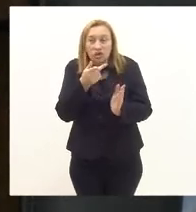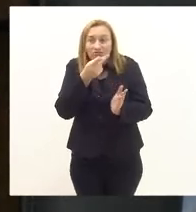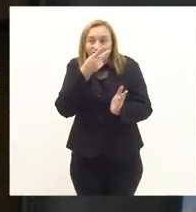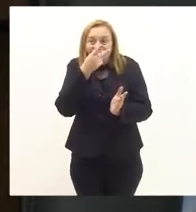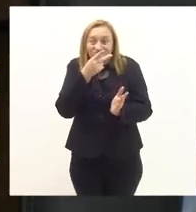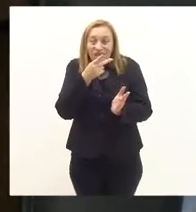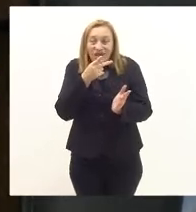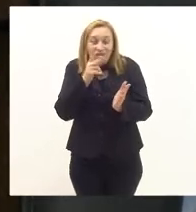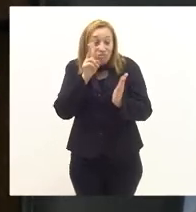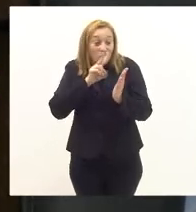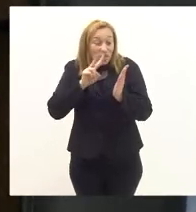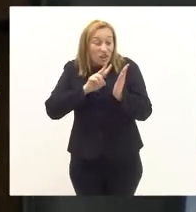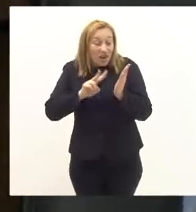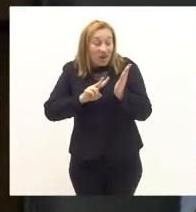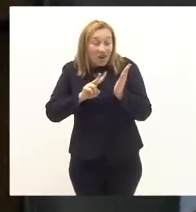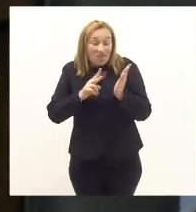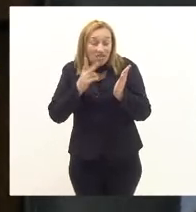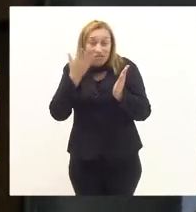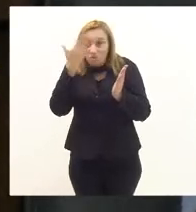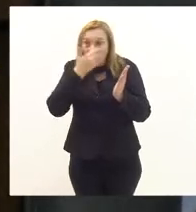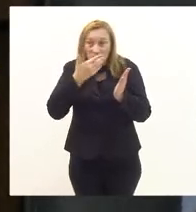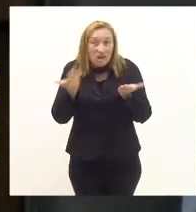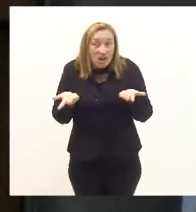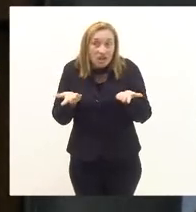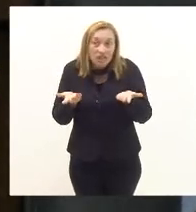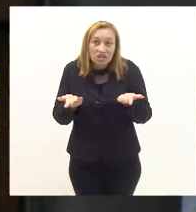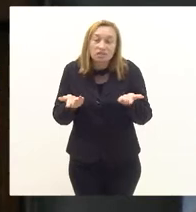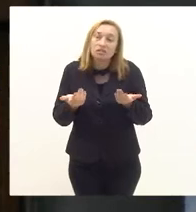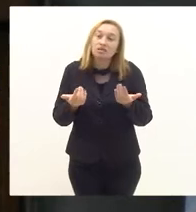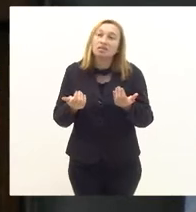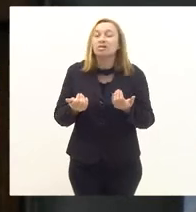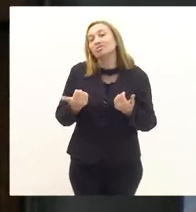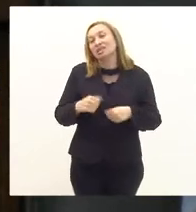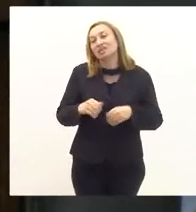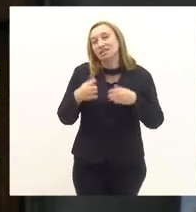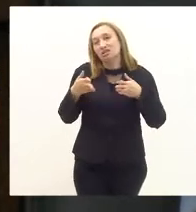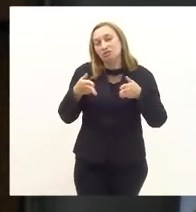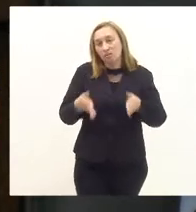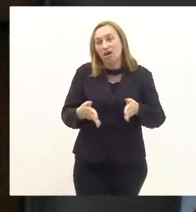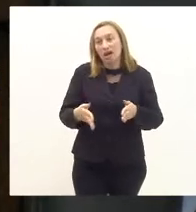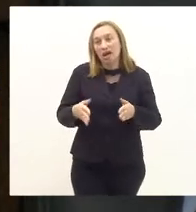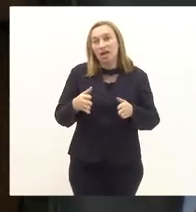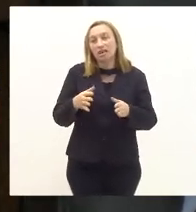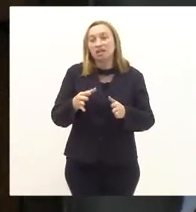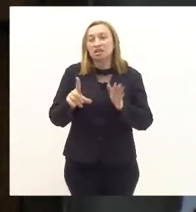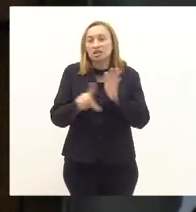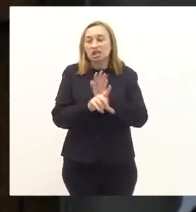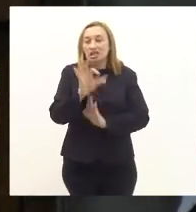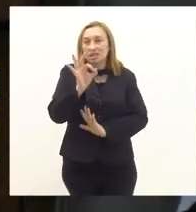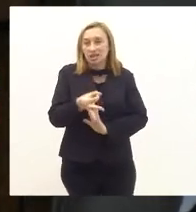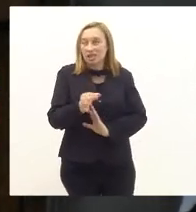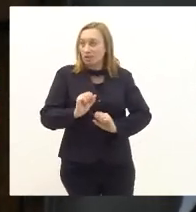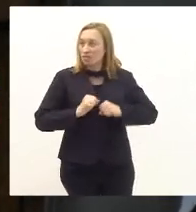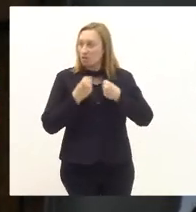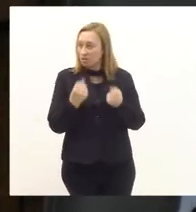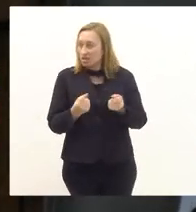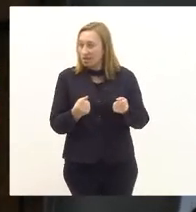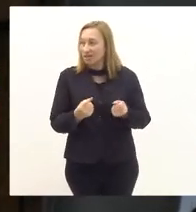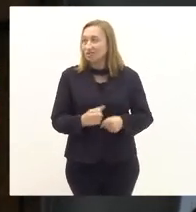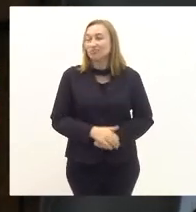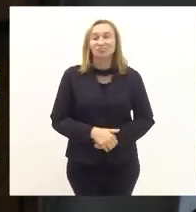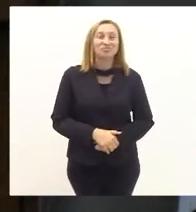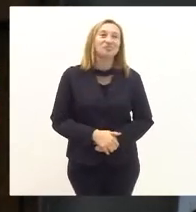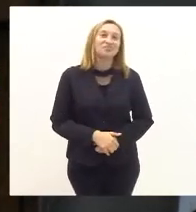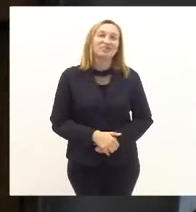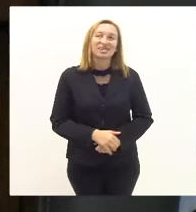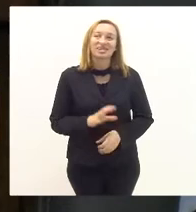entrelinhas, que ali está todo mundo, aí a gente necessita de leis específicas para reforçar. Veio a questão